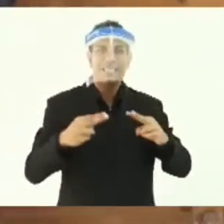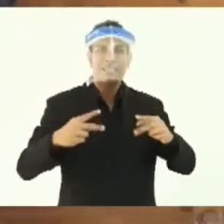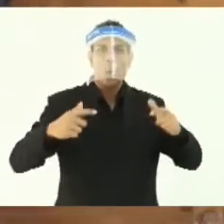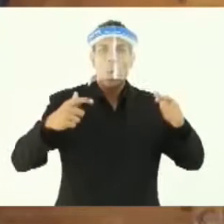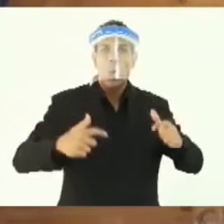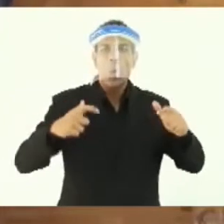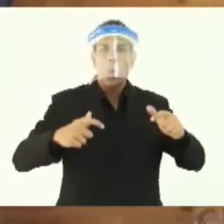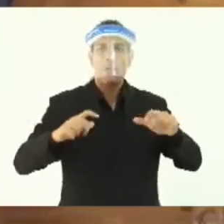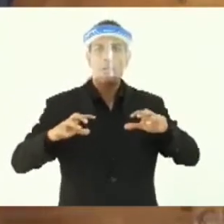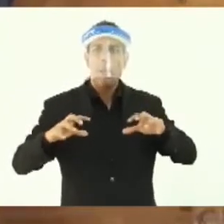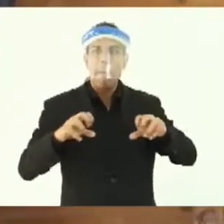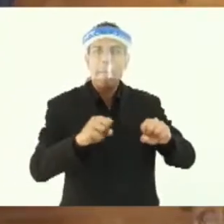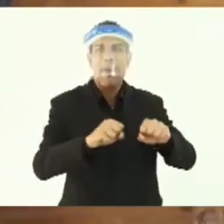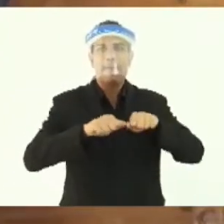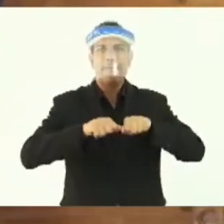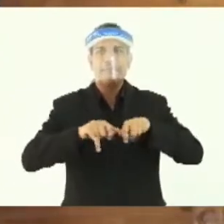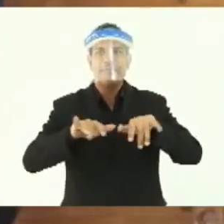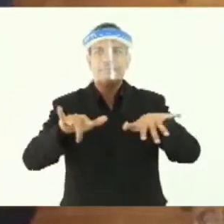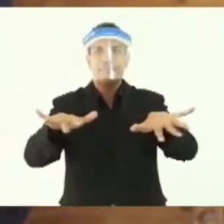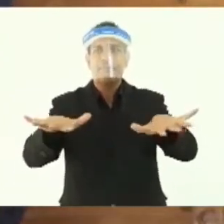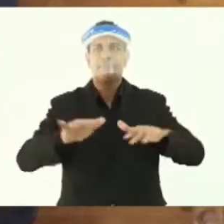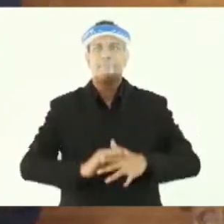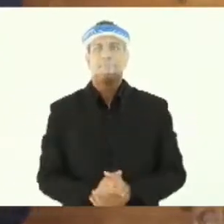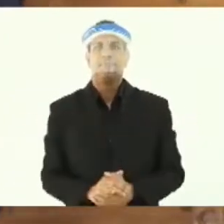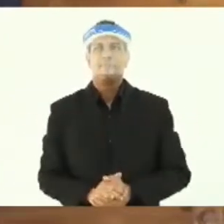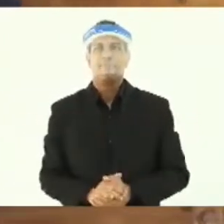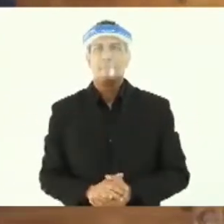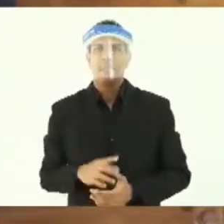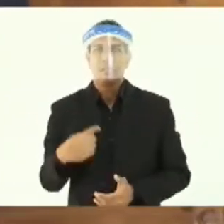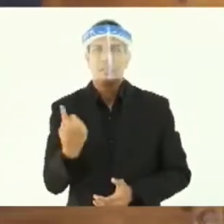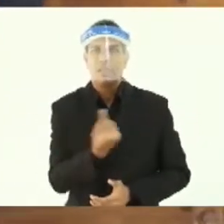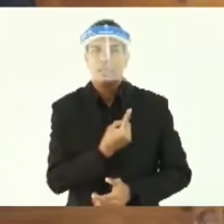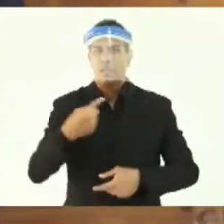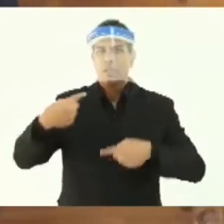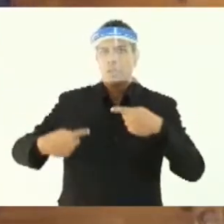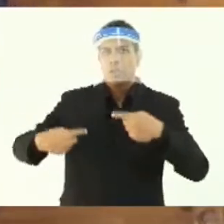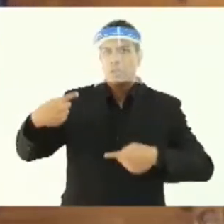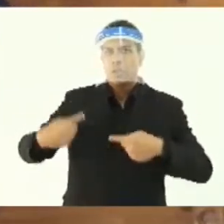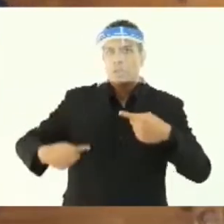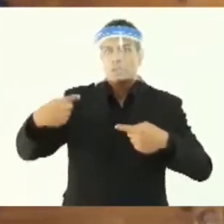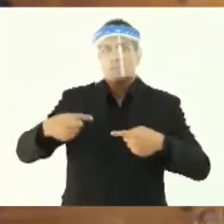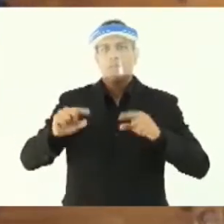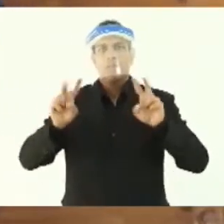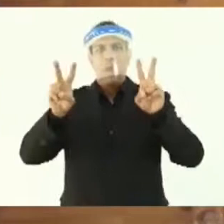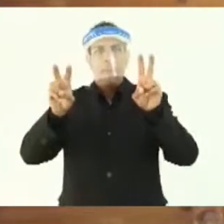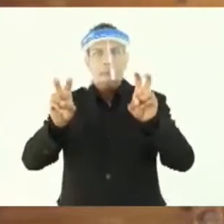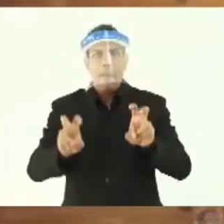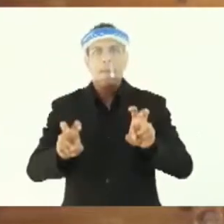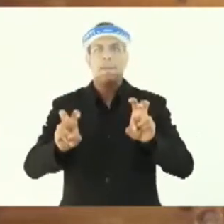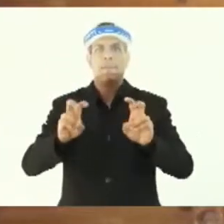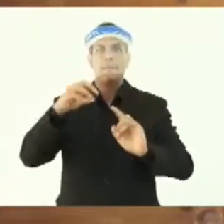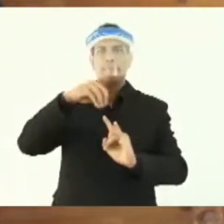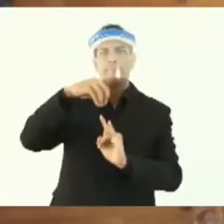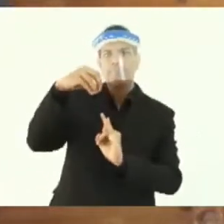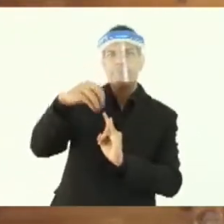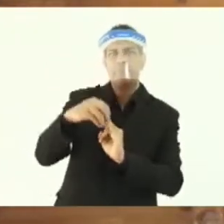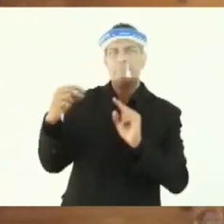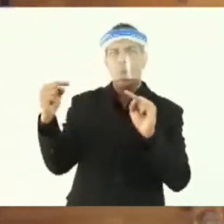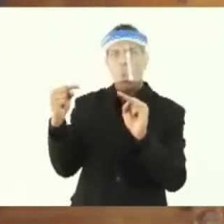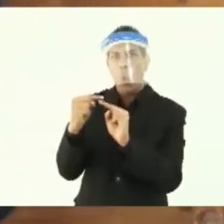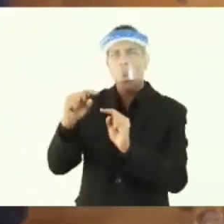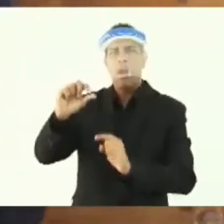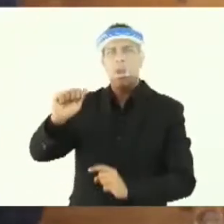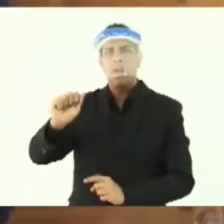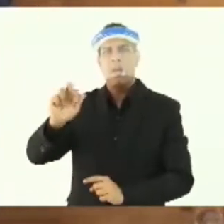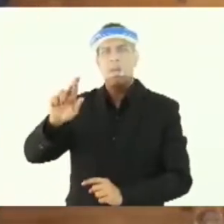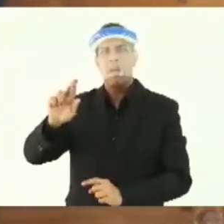território e da territorialização, né? Então, para além das discussões das diretrizes da Fundação, que aí eu concordo com o Arlindo, tudo não vem